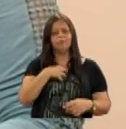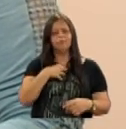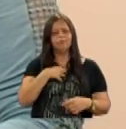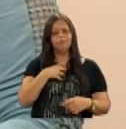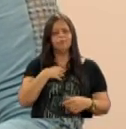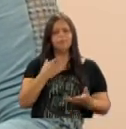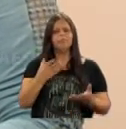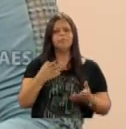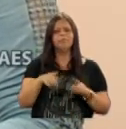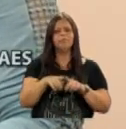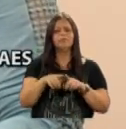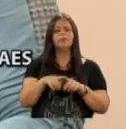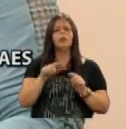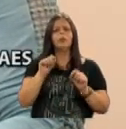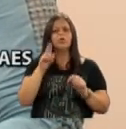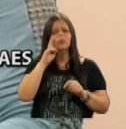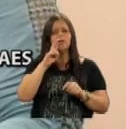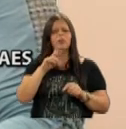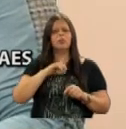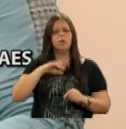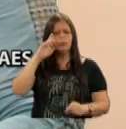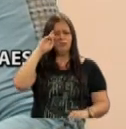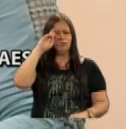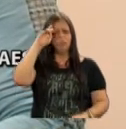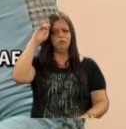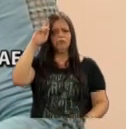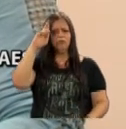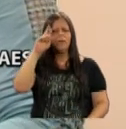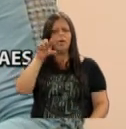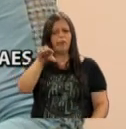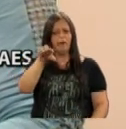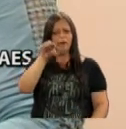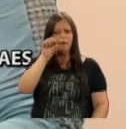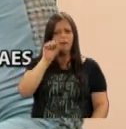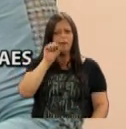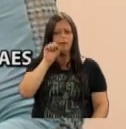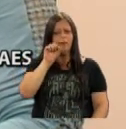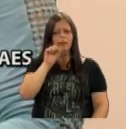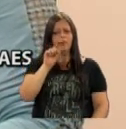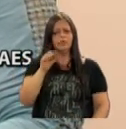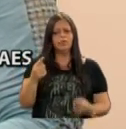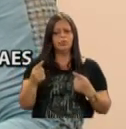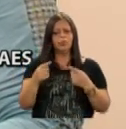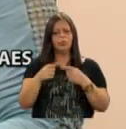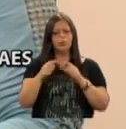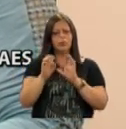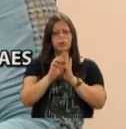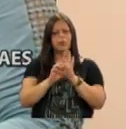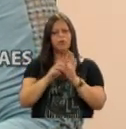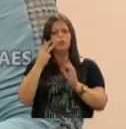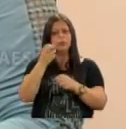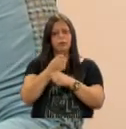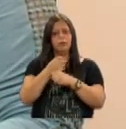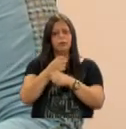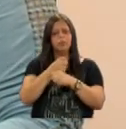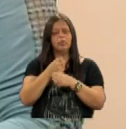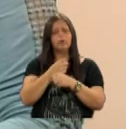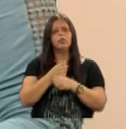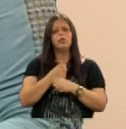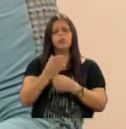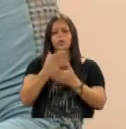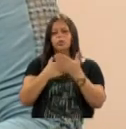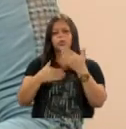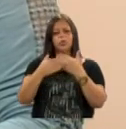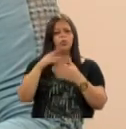nós sentimos também naquilo que a gente já viu nós temos uma diretoria que a eleita é de acordo com o nosso estatuto por três